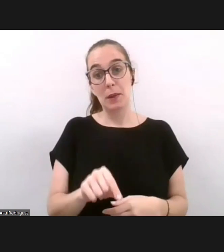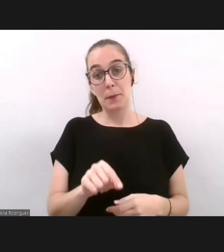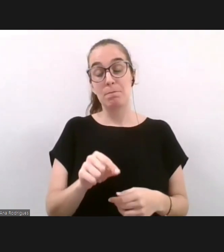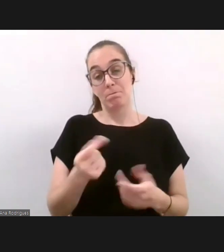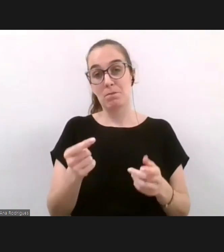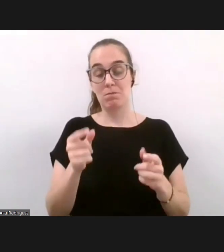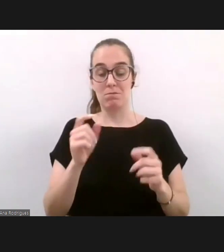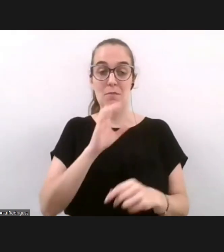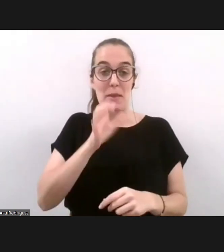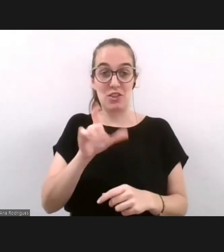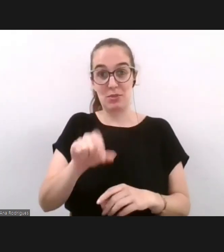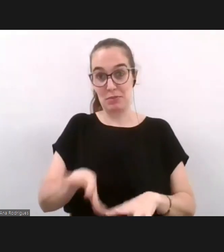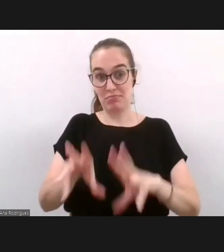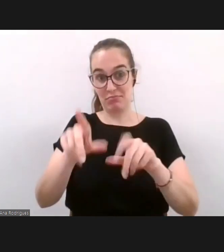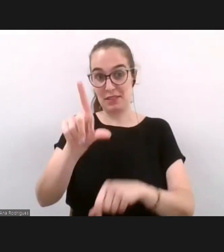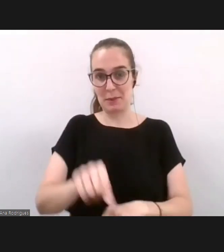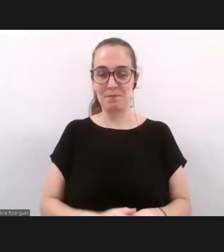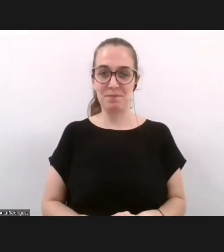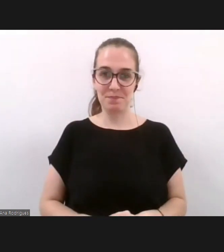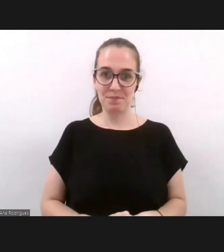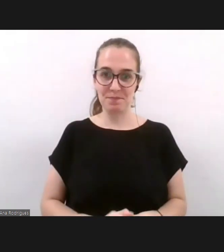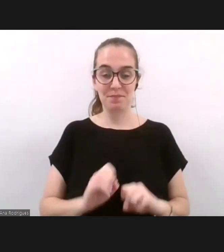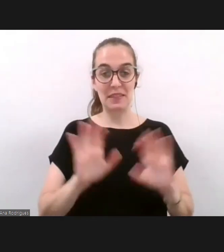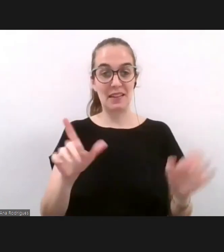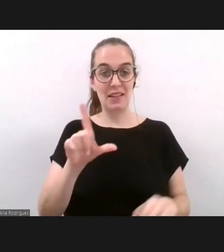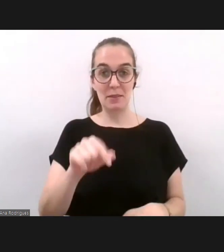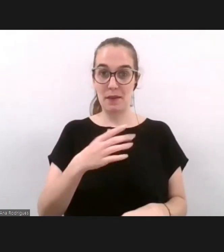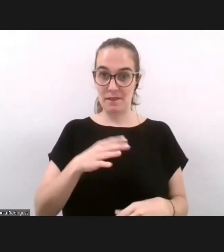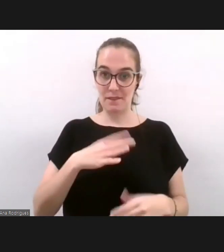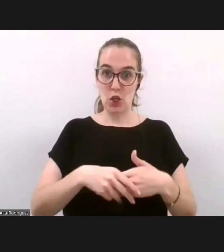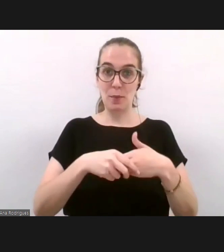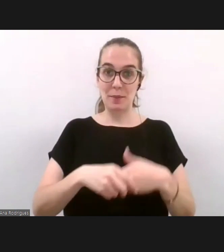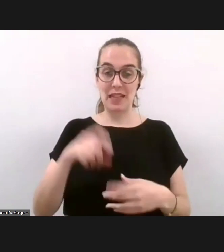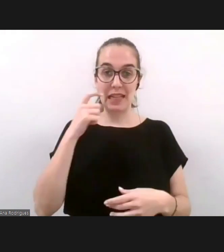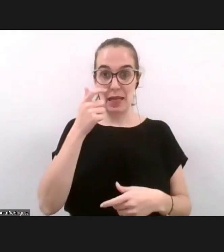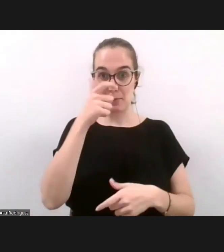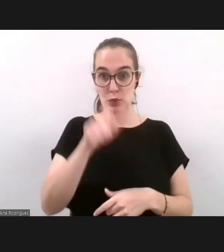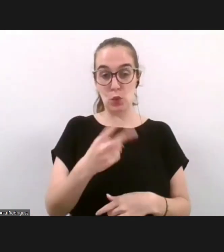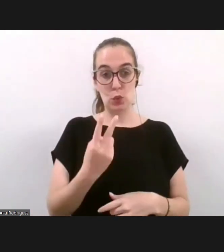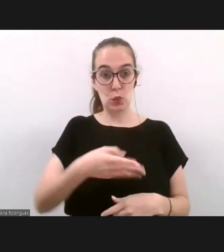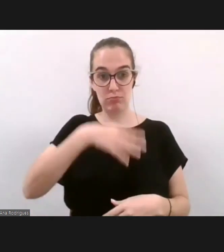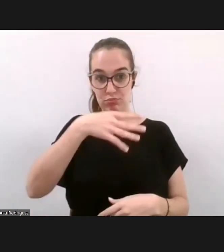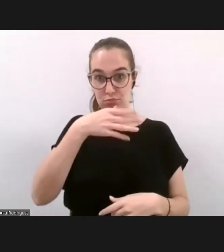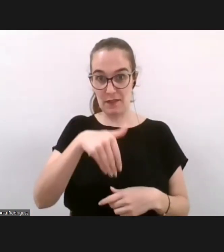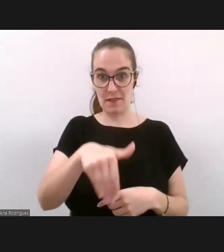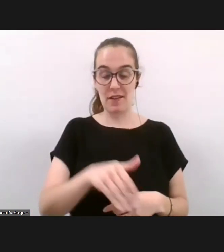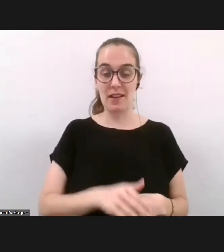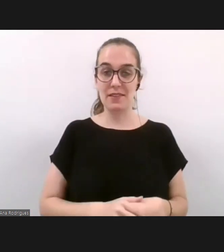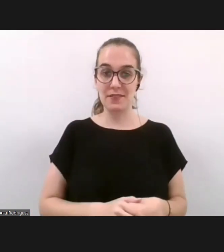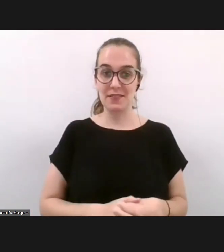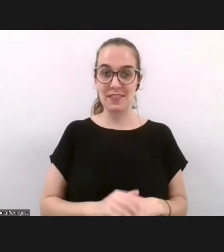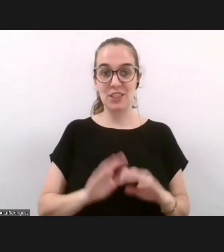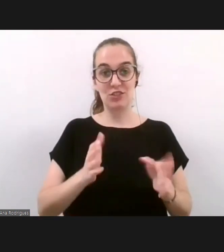país. Quero também deixar uma saudação às nossas oradoras. Já foi